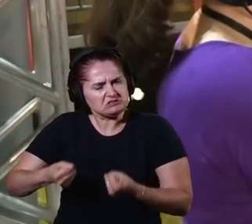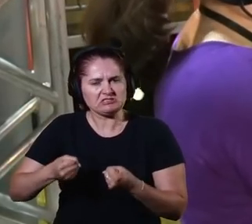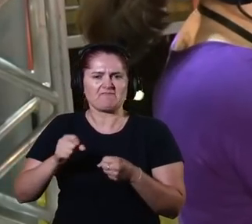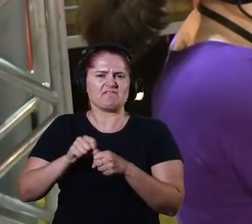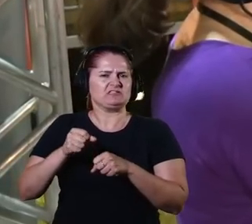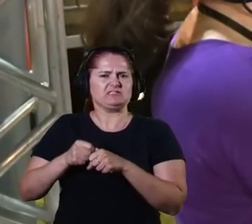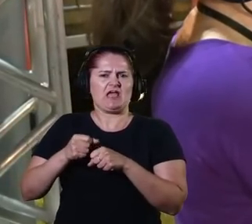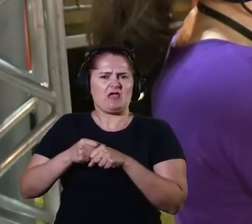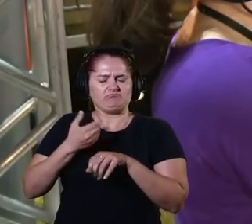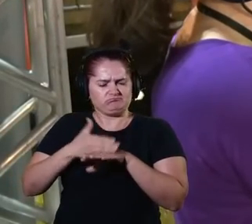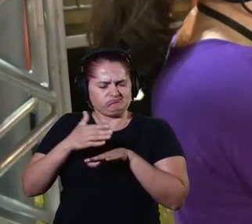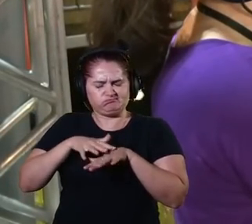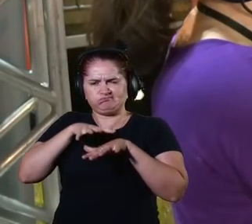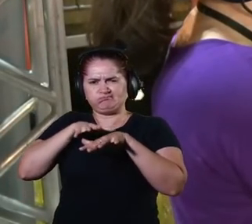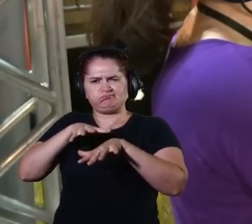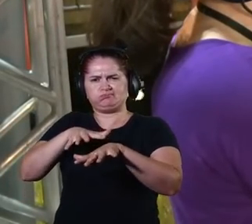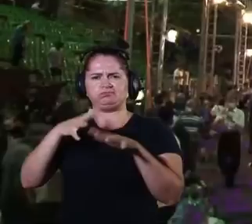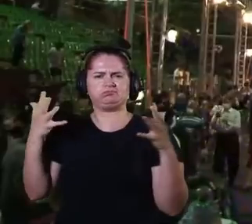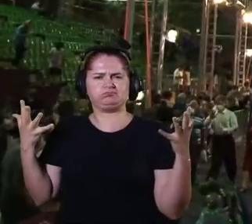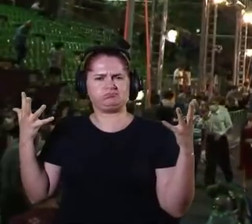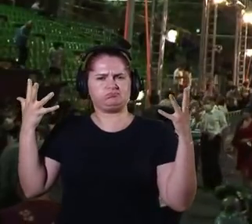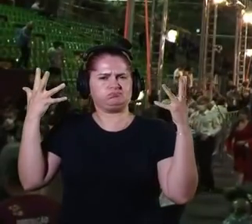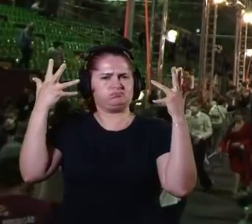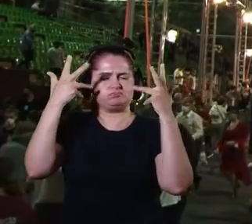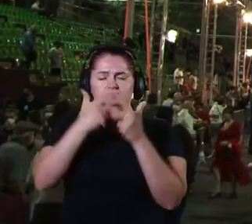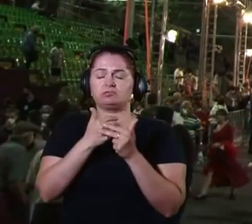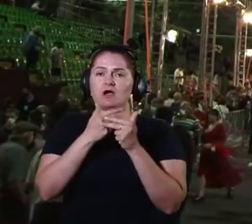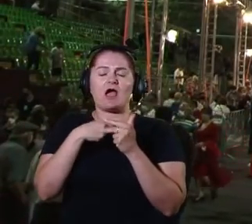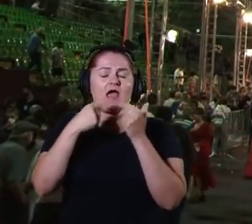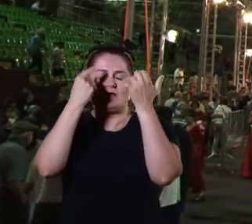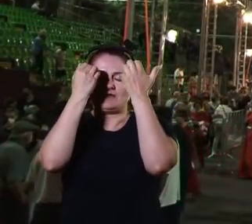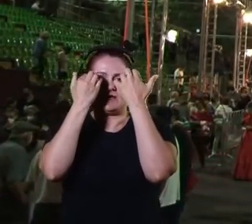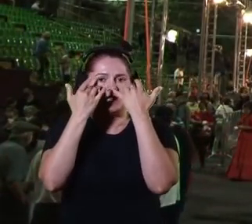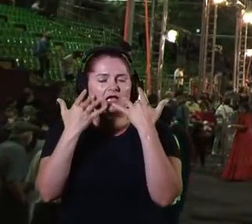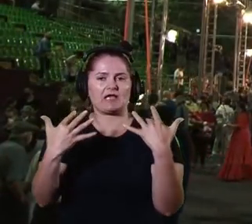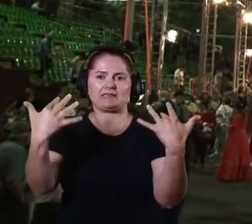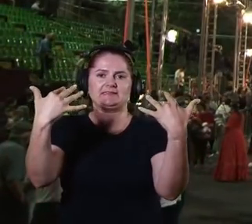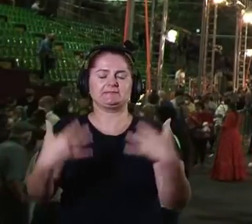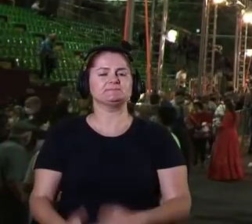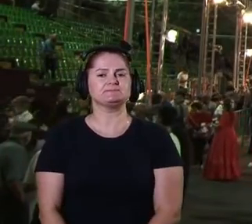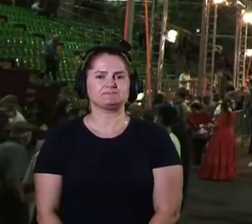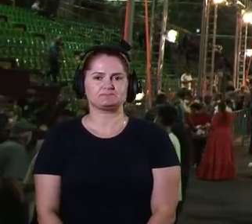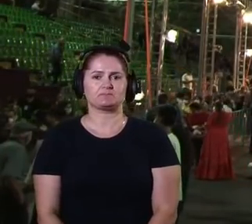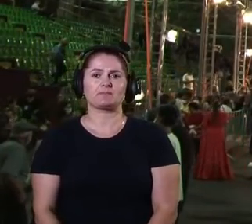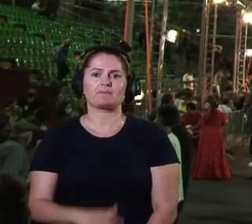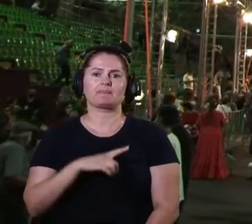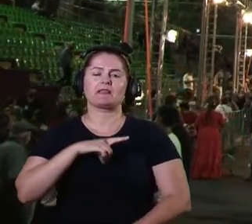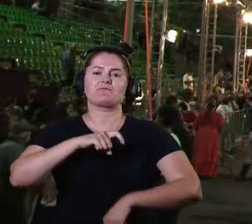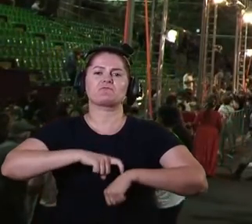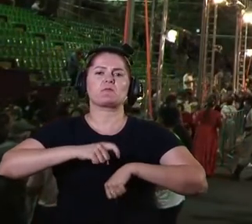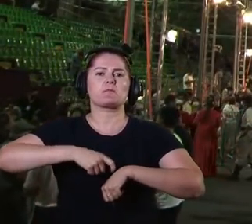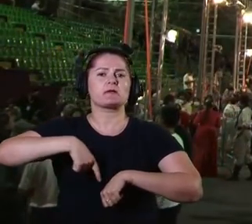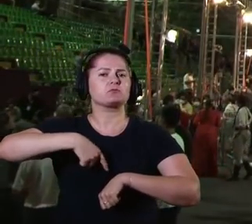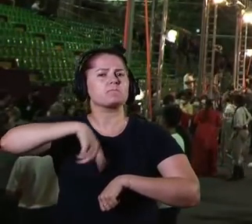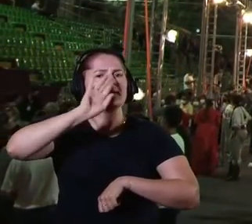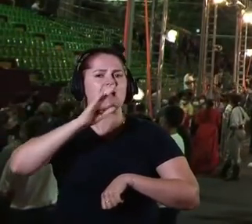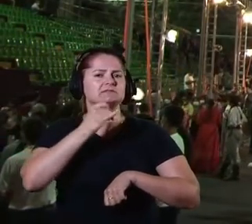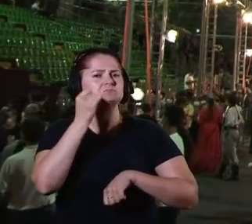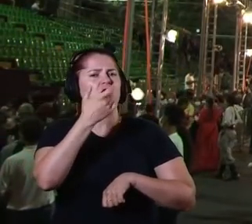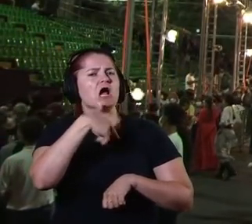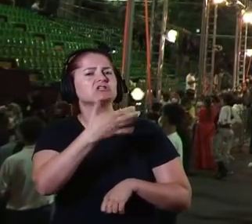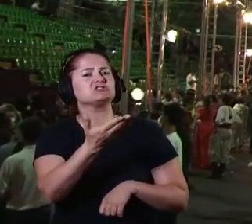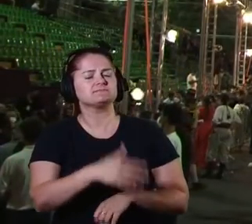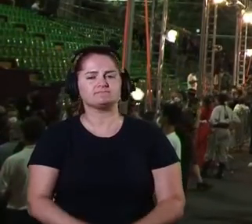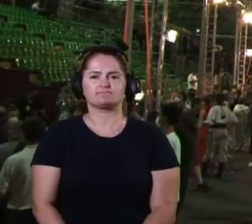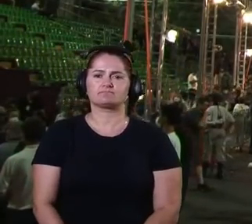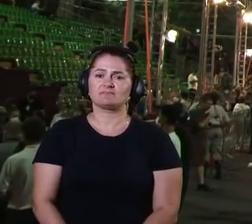esse belo espetáculo. É simplesmente encantador. Teve algum momento que o senhor achou mais importante, mais marcante? Não,